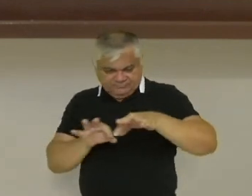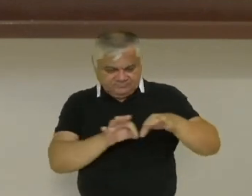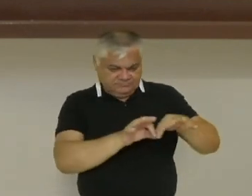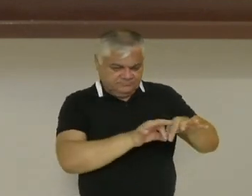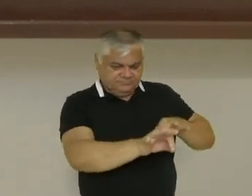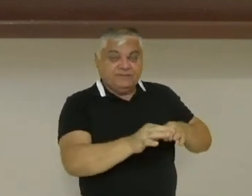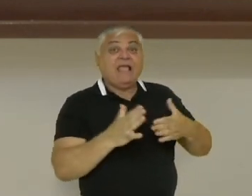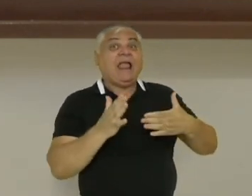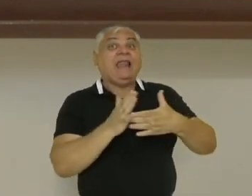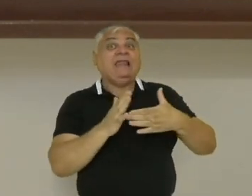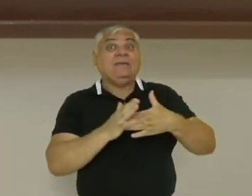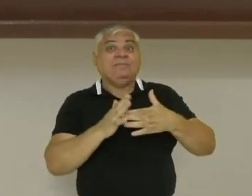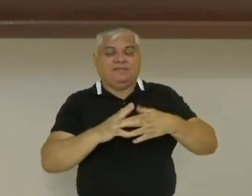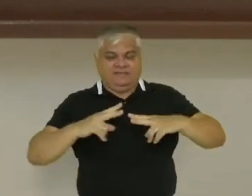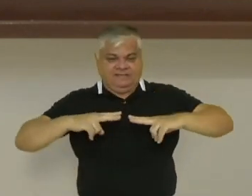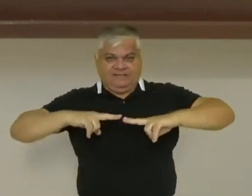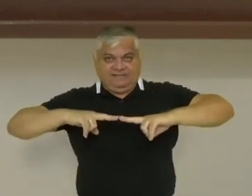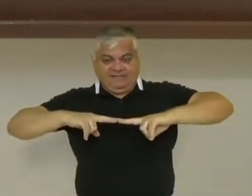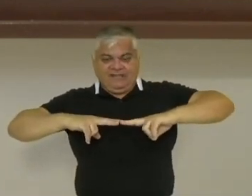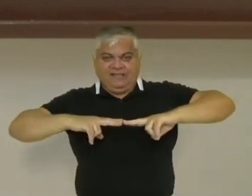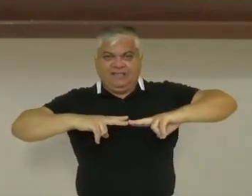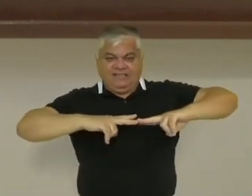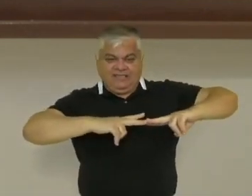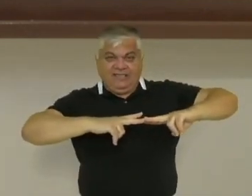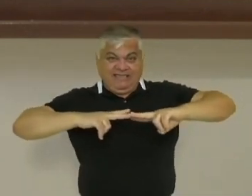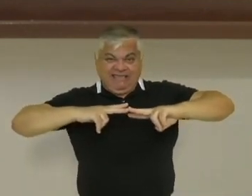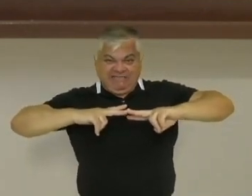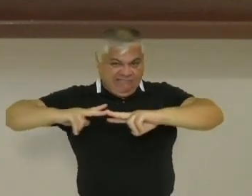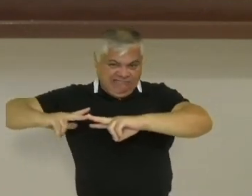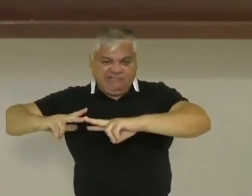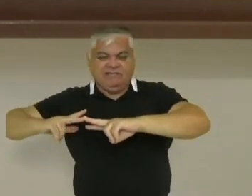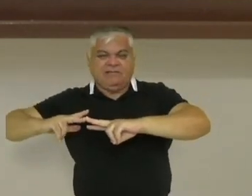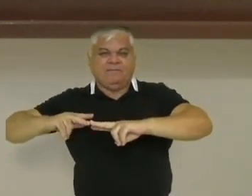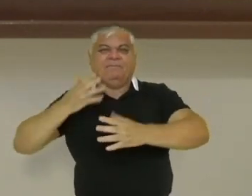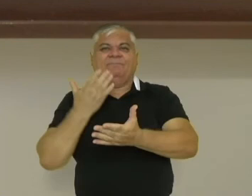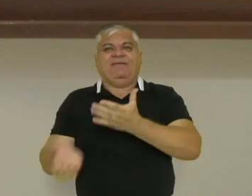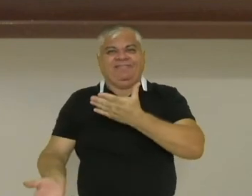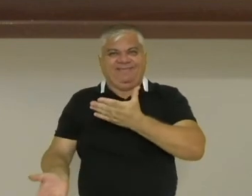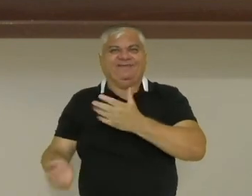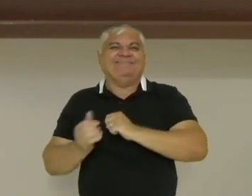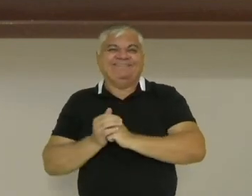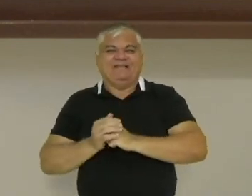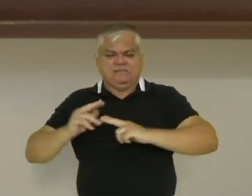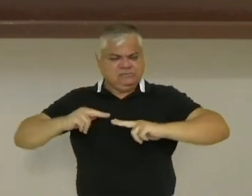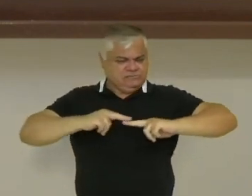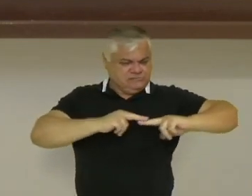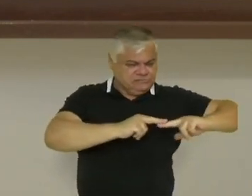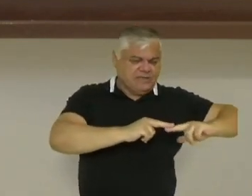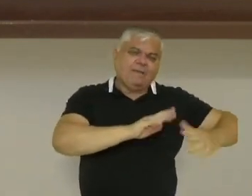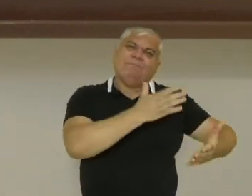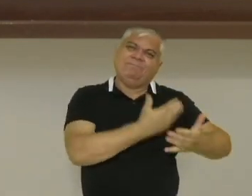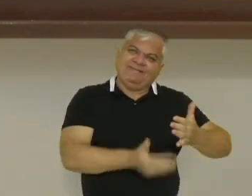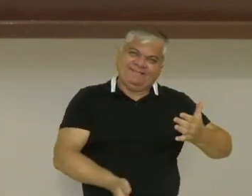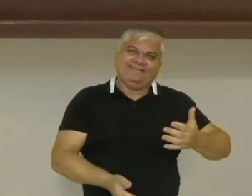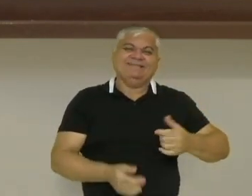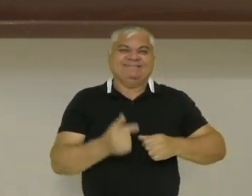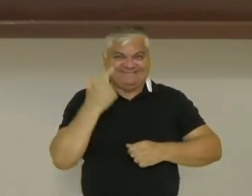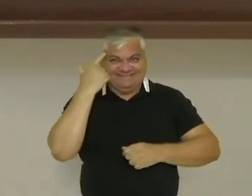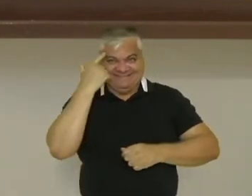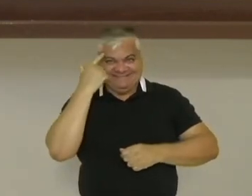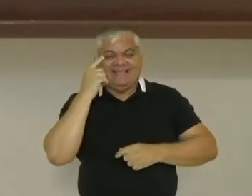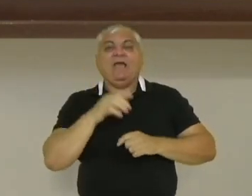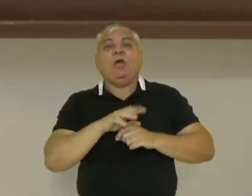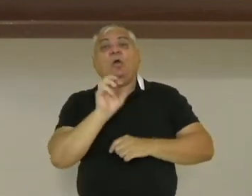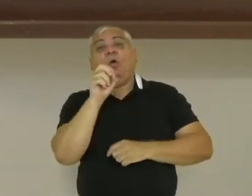coloca uma fita, delimita aquele espaço. Quem passar daquele espaço para lá, perdeu, né? A pessoa teve mais força. Ou